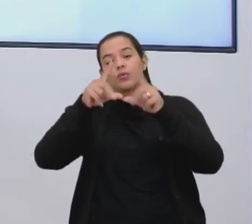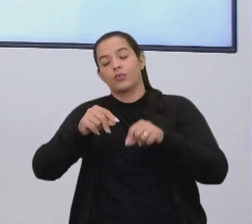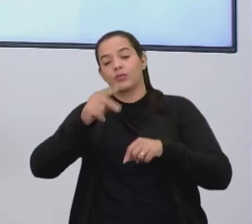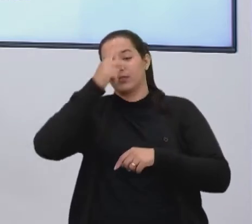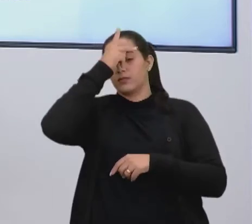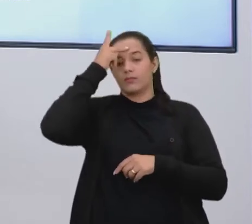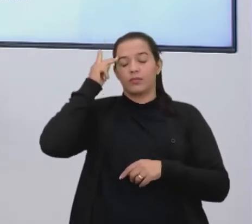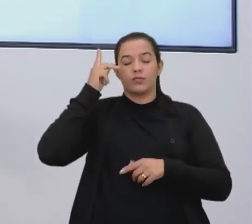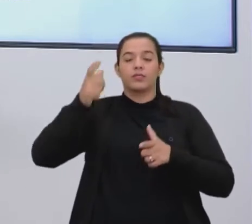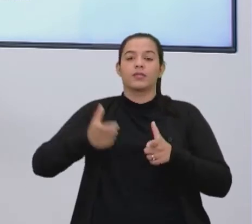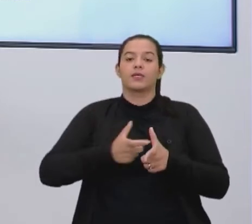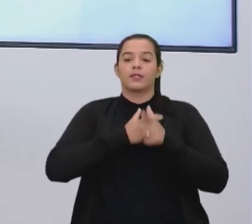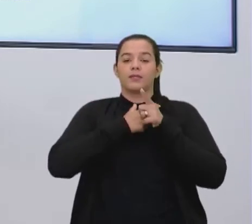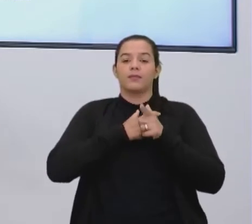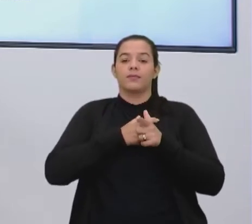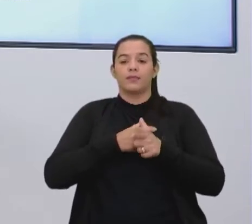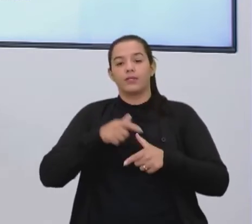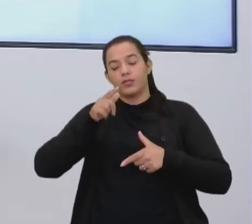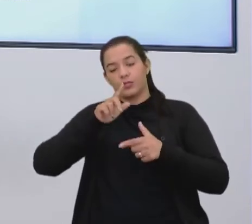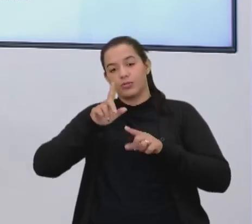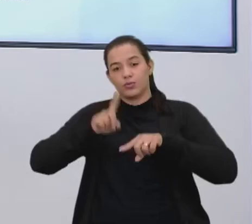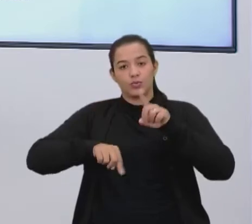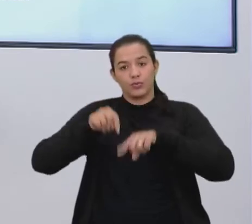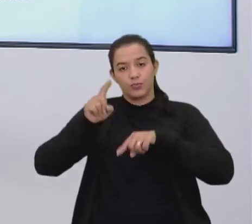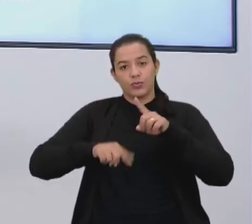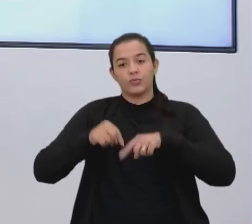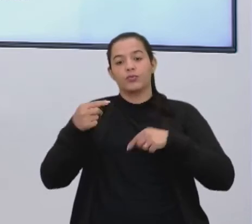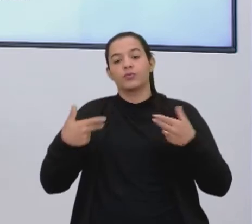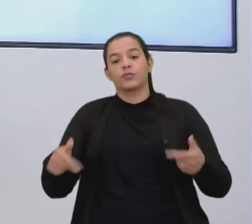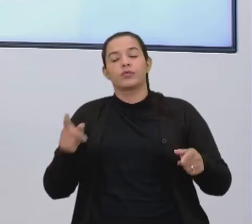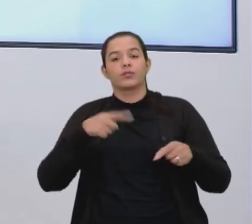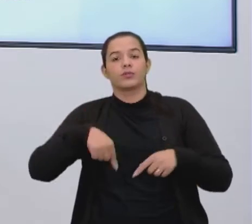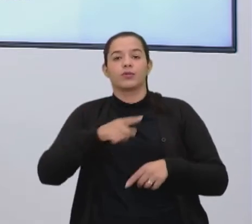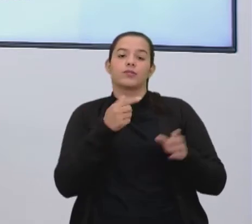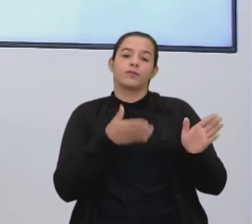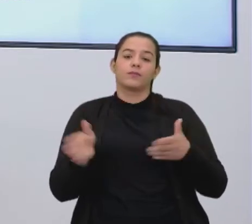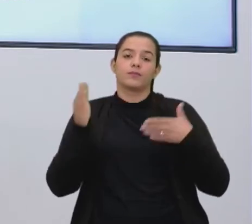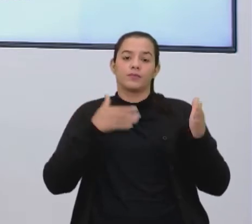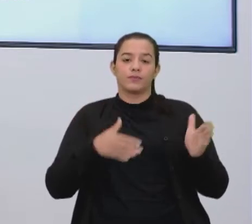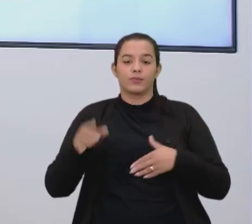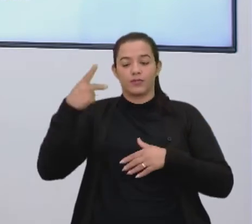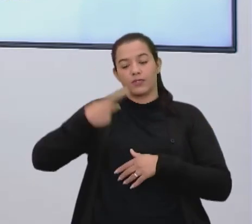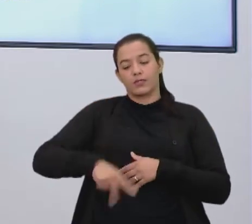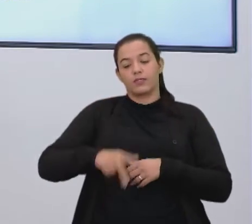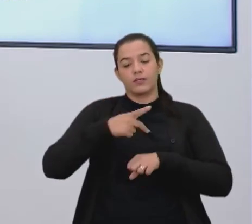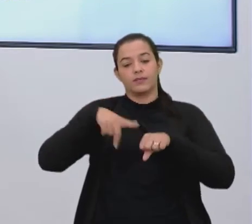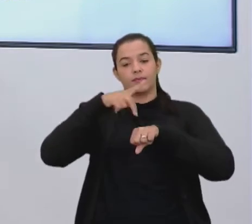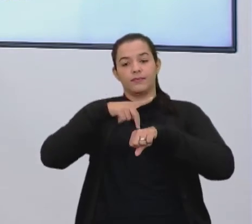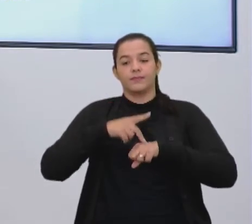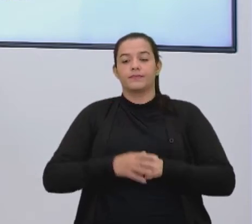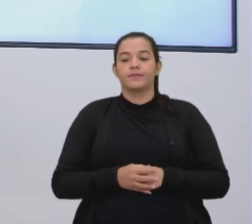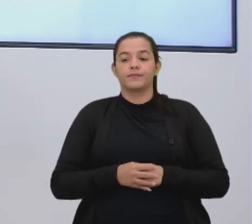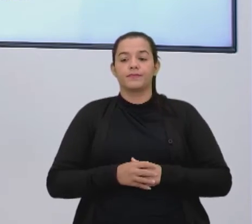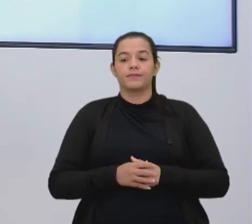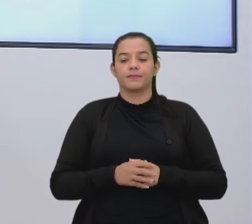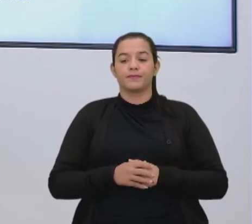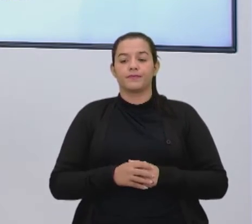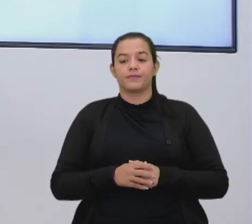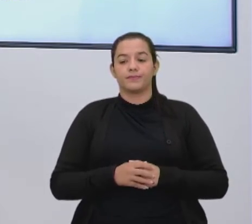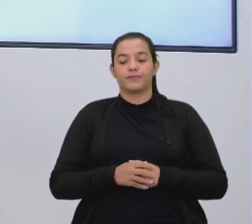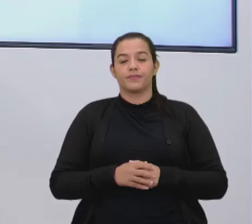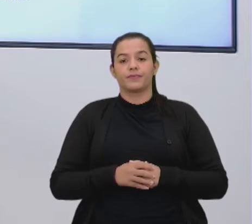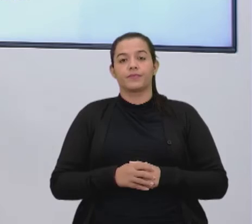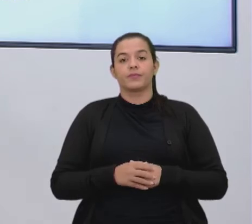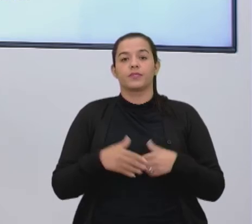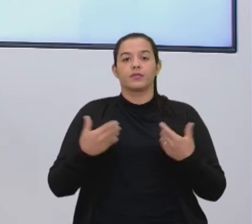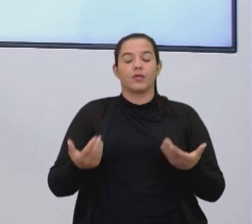pessoas que dependem dos produtos que a gente está produzindo e exportando aqui no nosso país. Então, se a gente